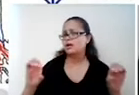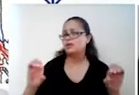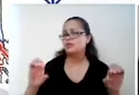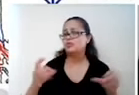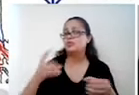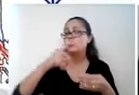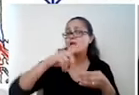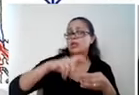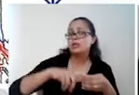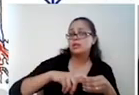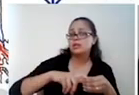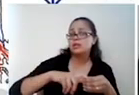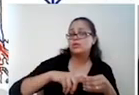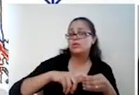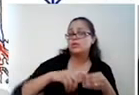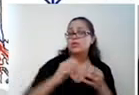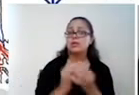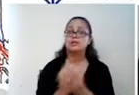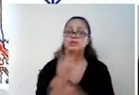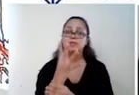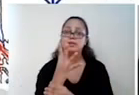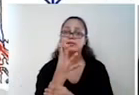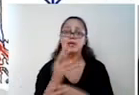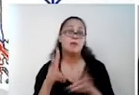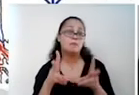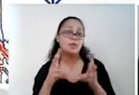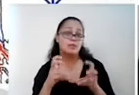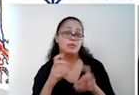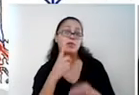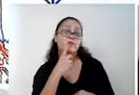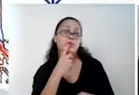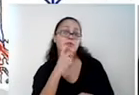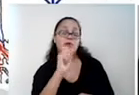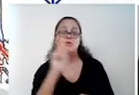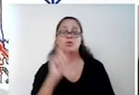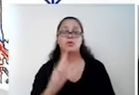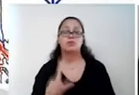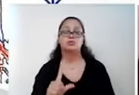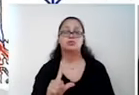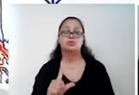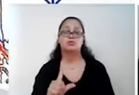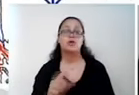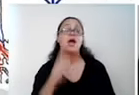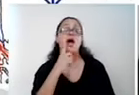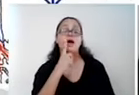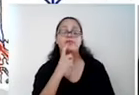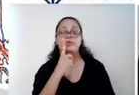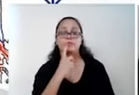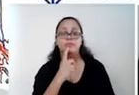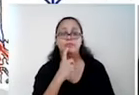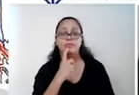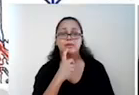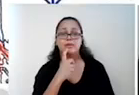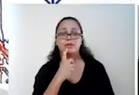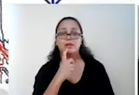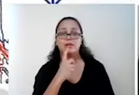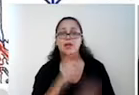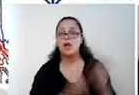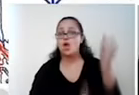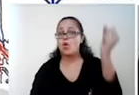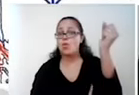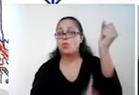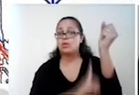plantas. Percebam que tem duas cores, vermelho e azul. Essa decoração avermelhada faz o transporte